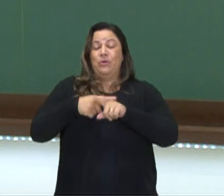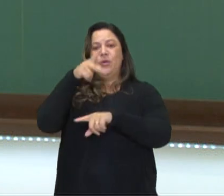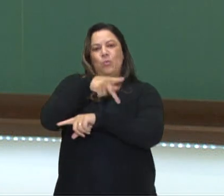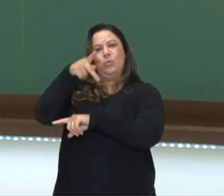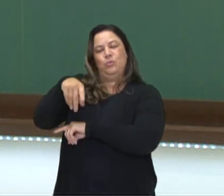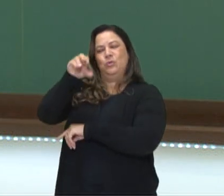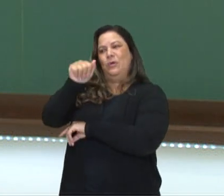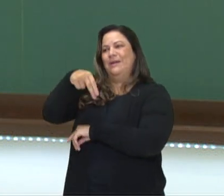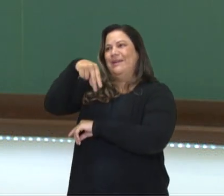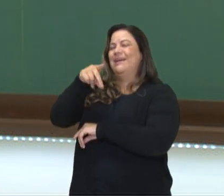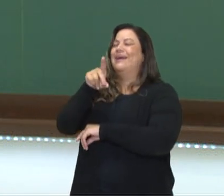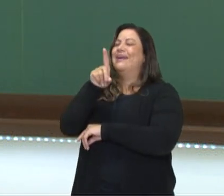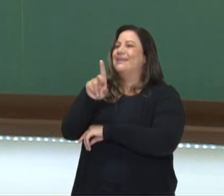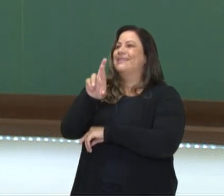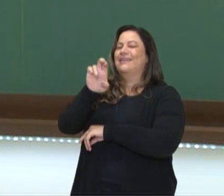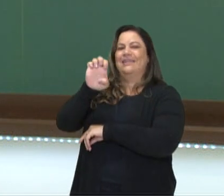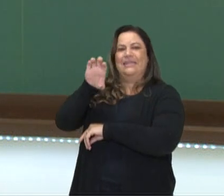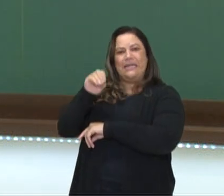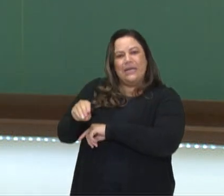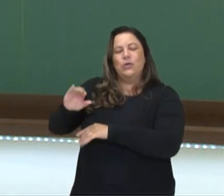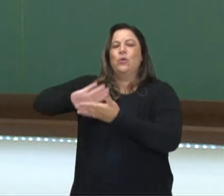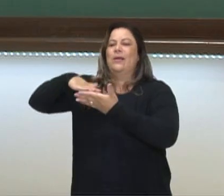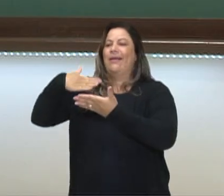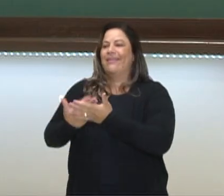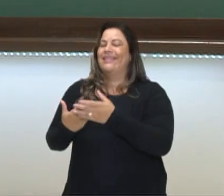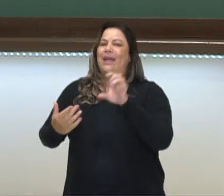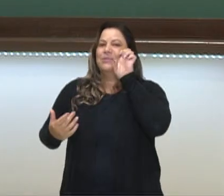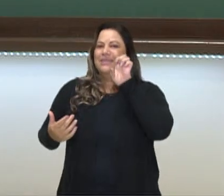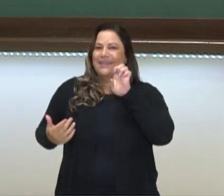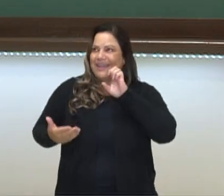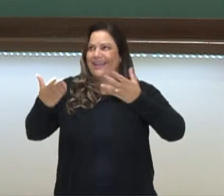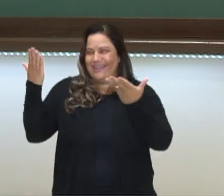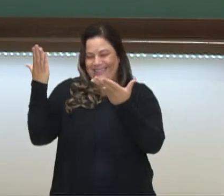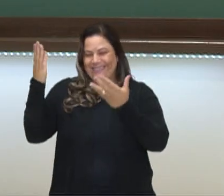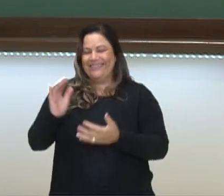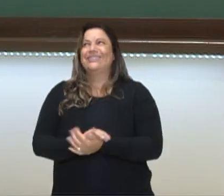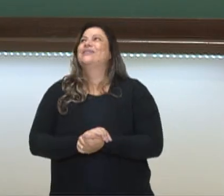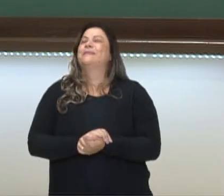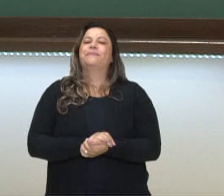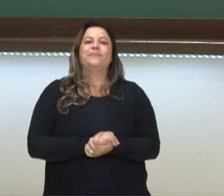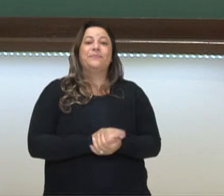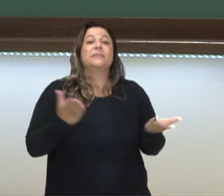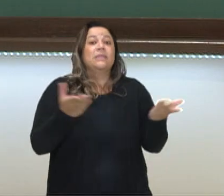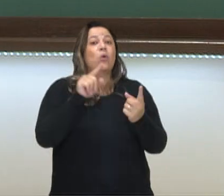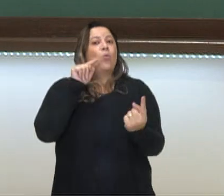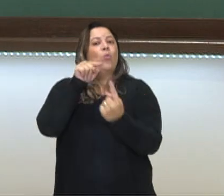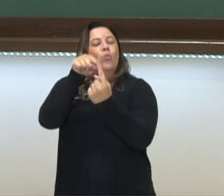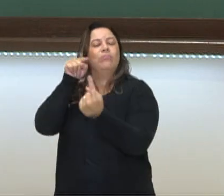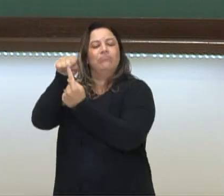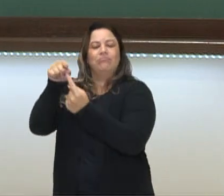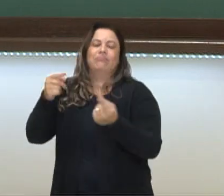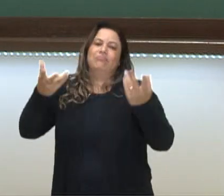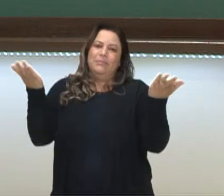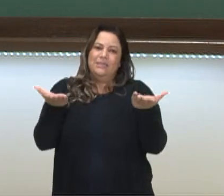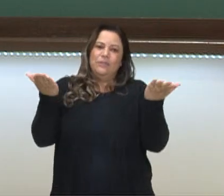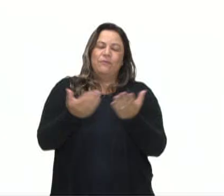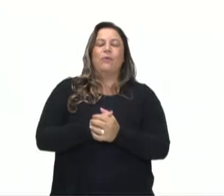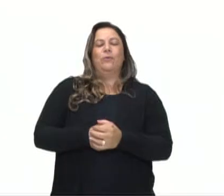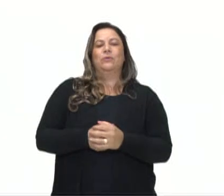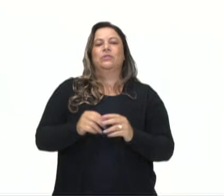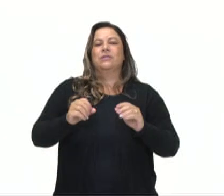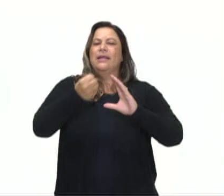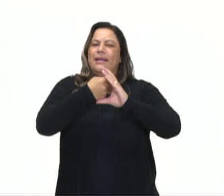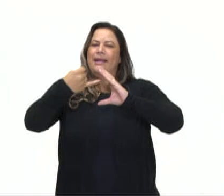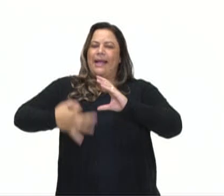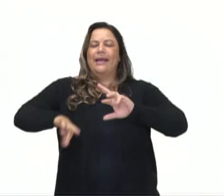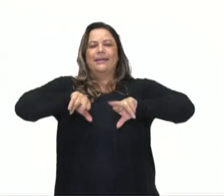Andrew, e pela nossa intérprete de Libras, Elisângela. Então agora, apresentar para vocês aqui os objetivos da nossa aula de hoje.